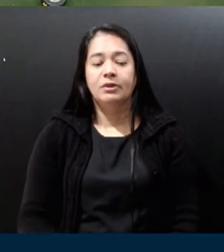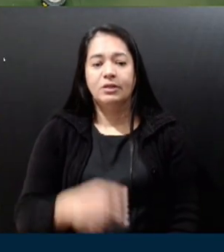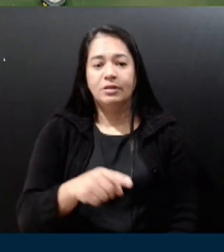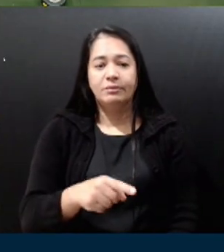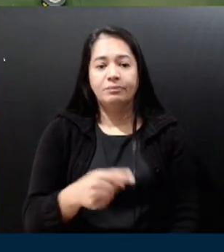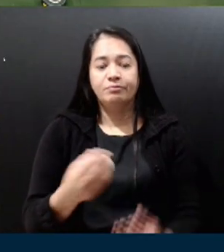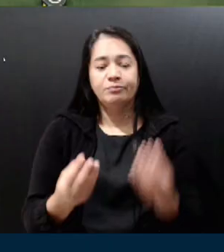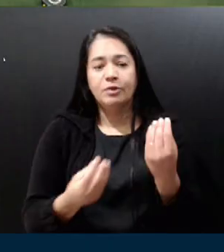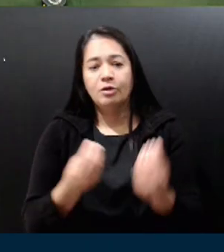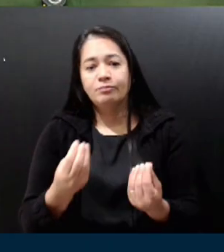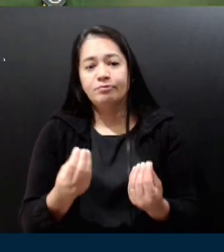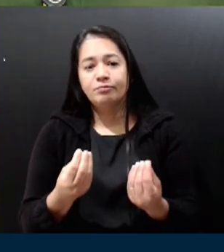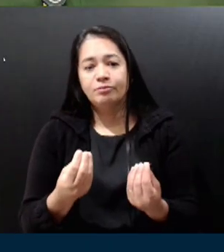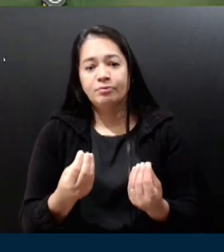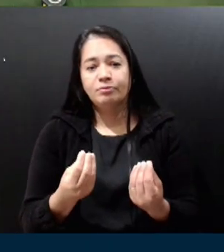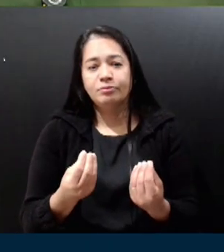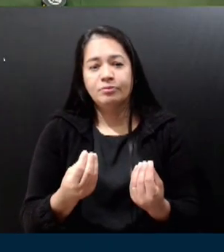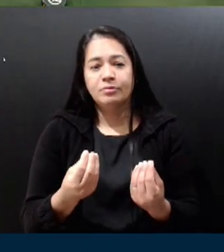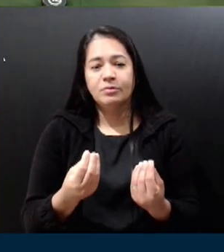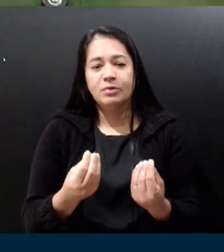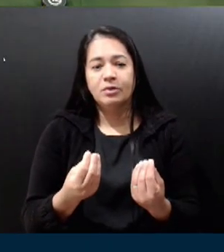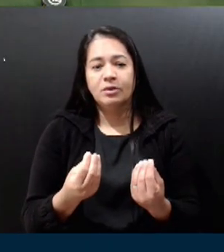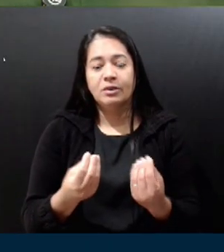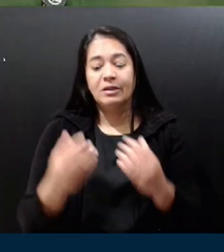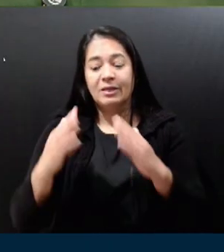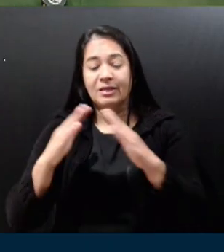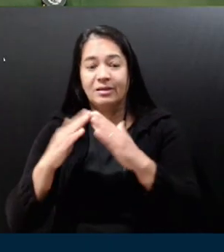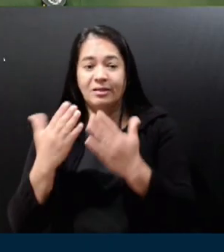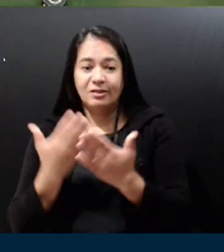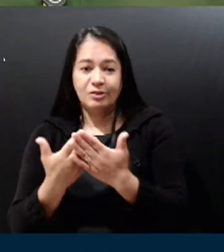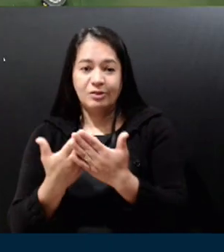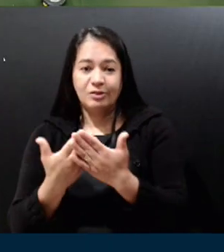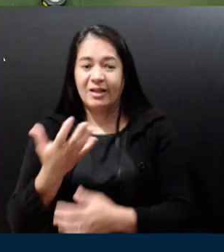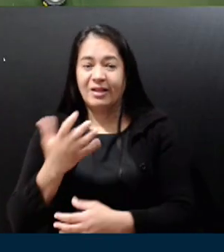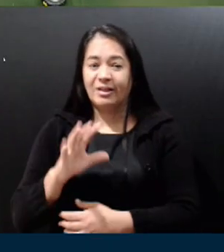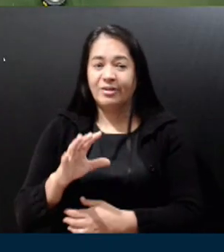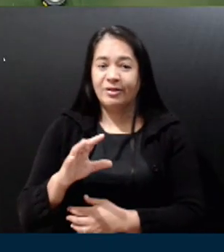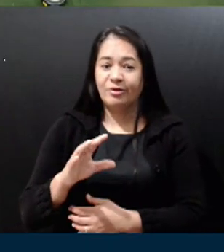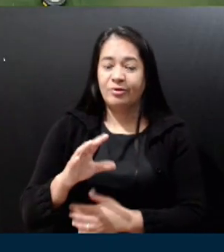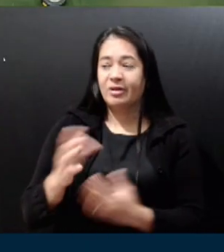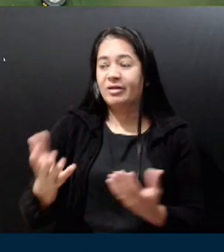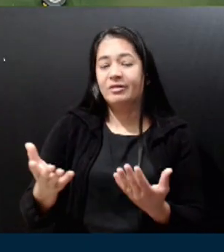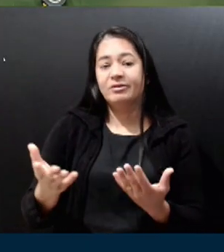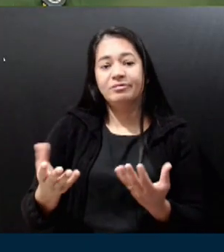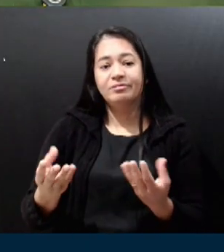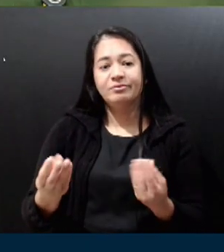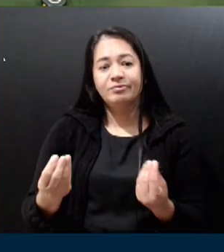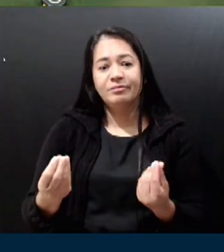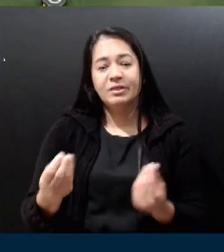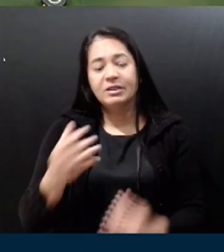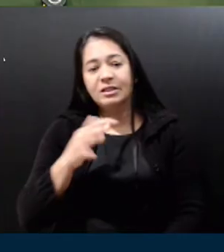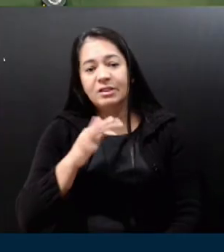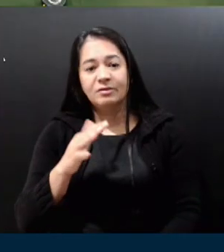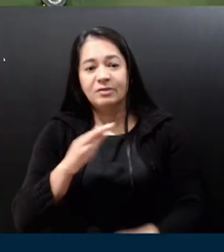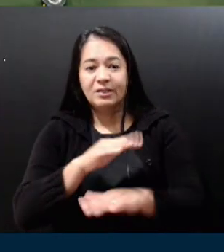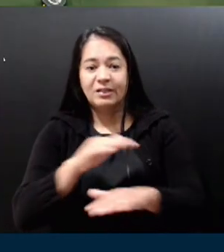vezes ela não quer mais ir para a escola, muitas vezes ela não quer mais ter contato com uma amiguinha, e muitas vezes essa criança não consegue